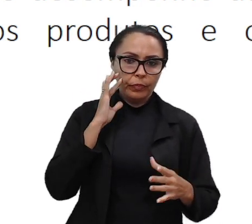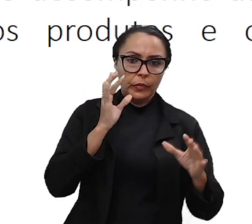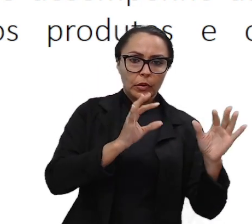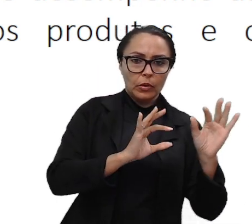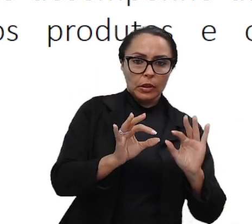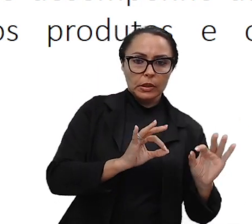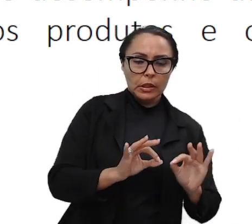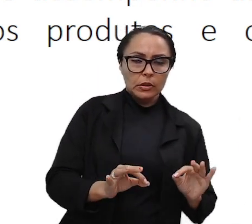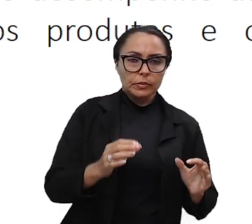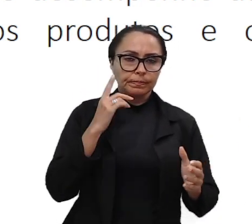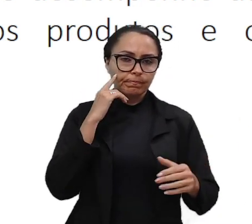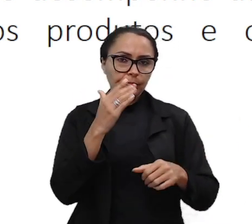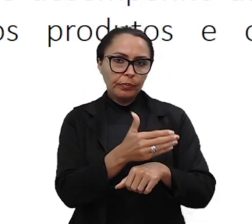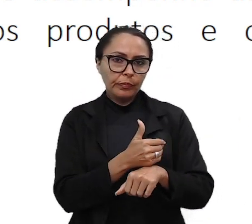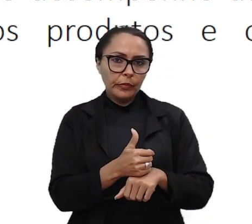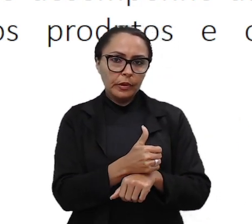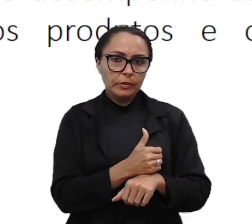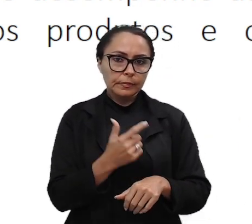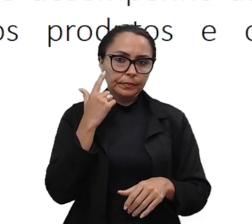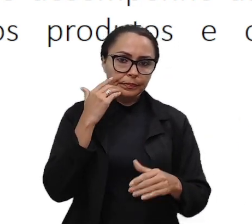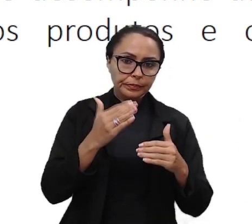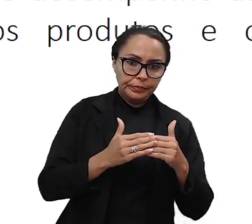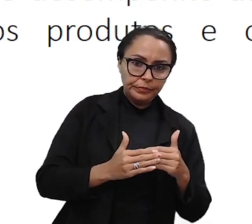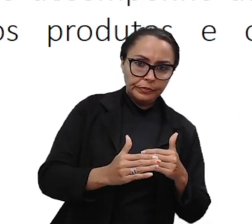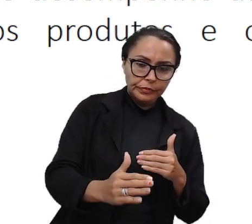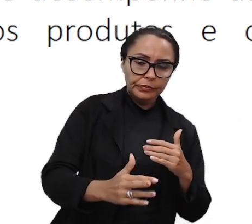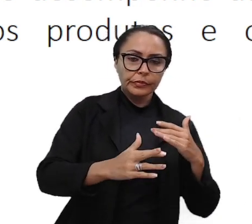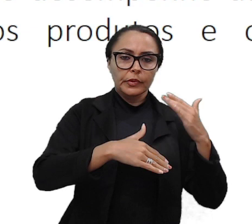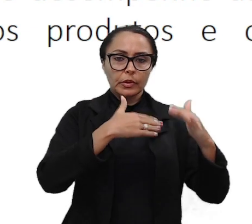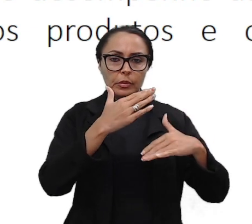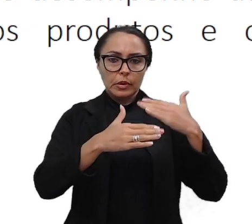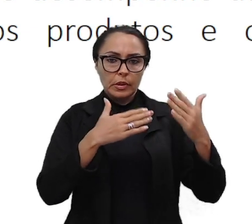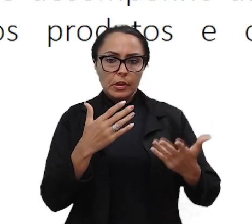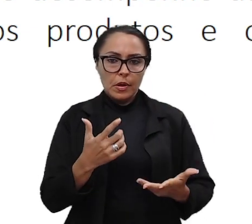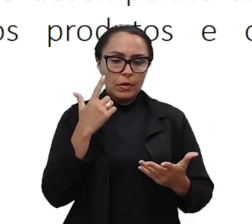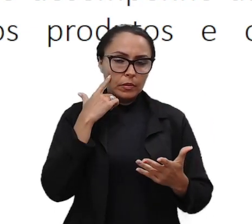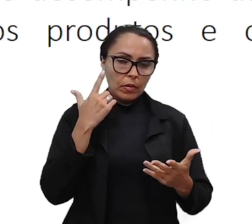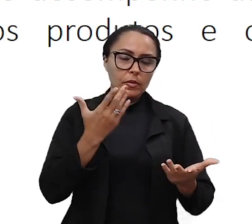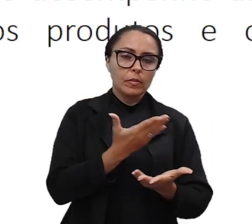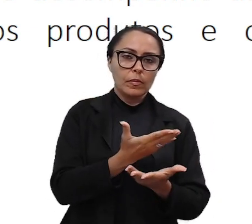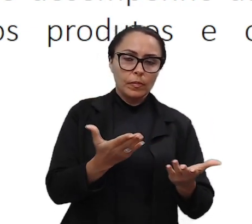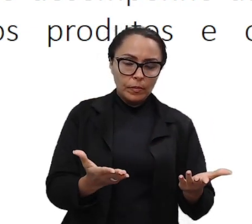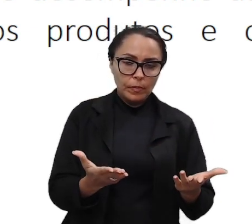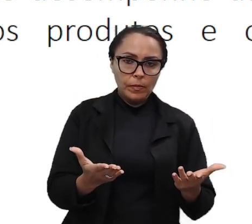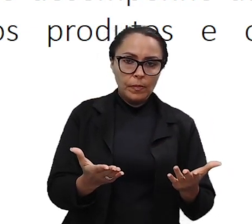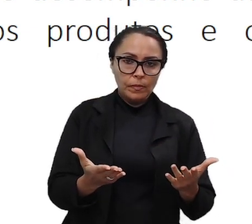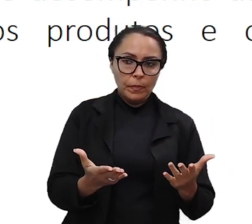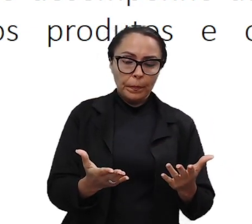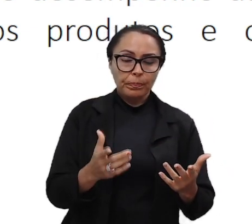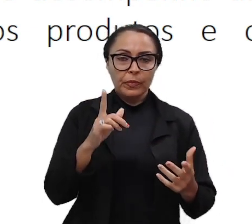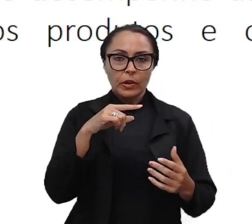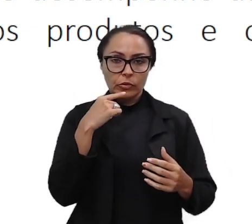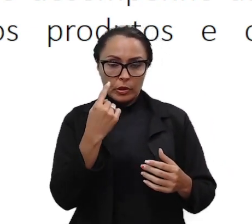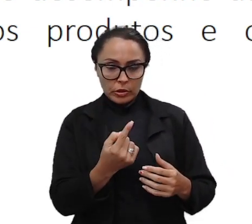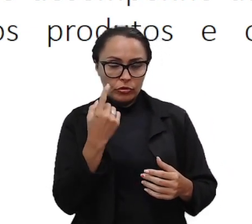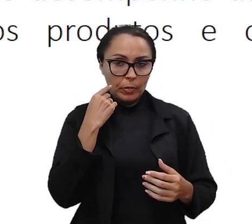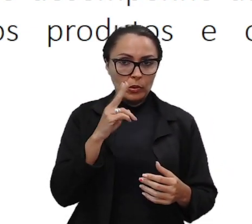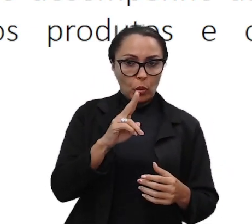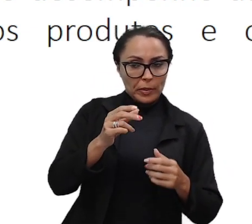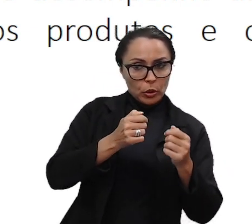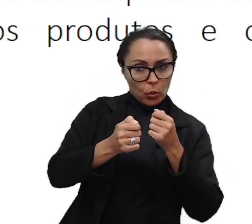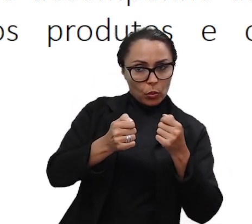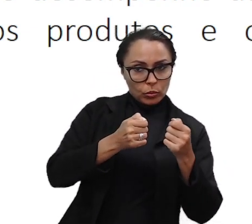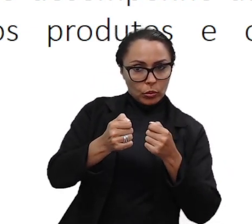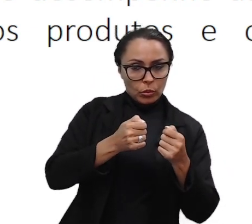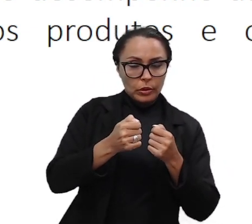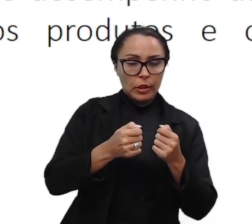pessoal qualificado. Uma vez iniciado o processo, é necessário monitorar o desempenho da produção, que a gente chama de controle, assegurando